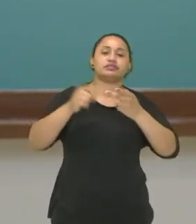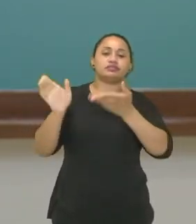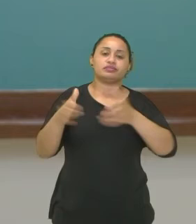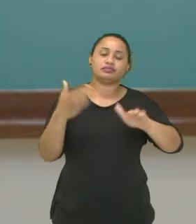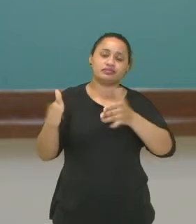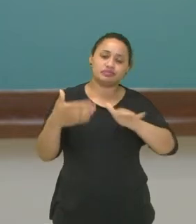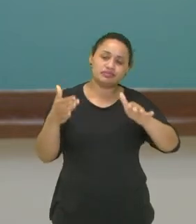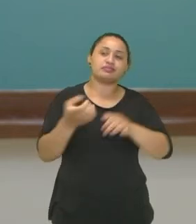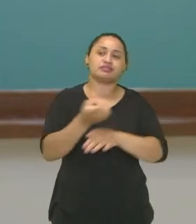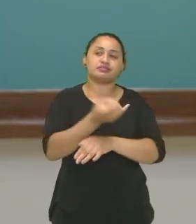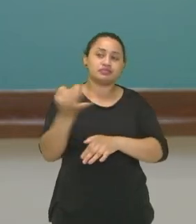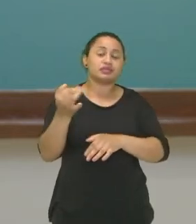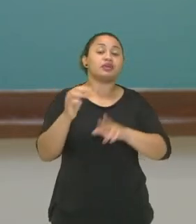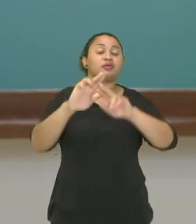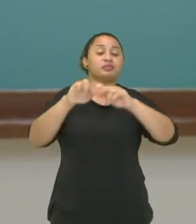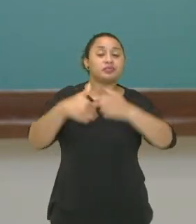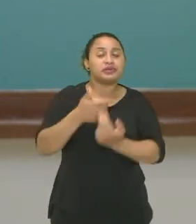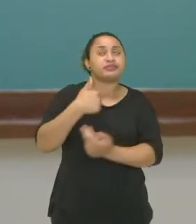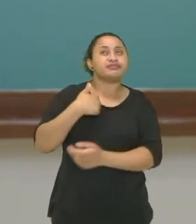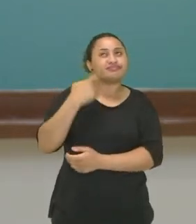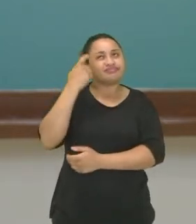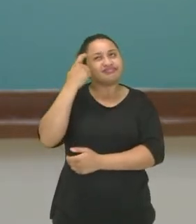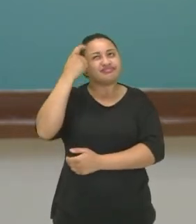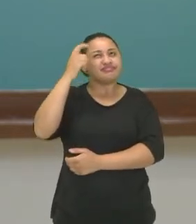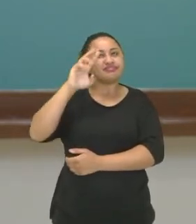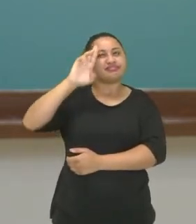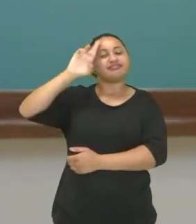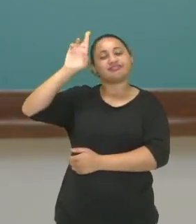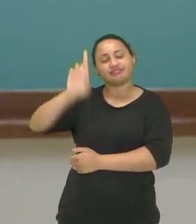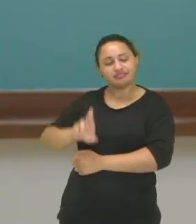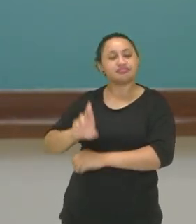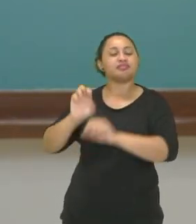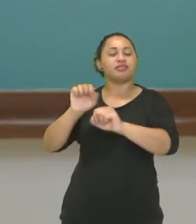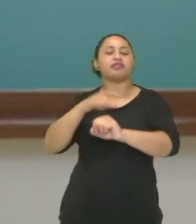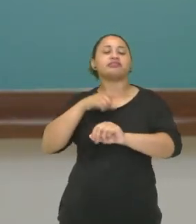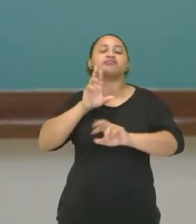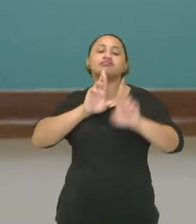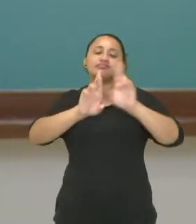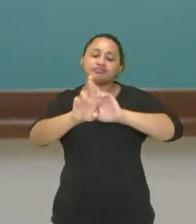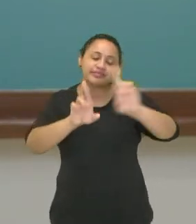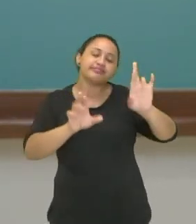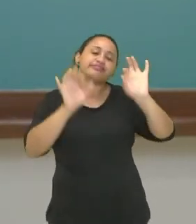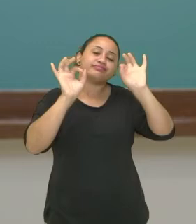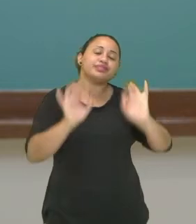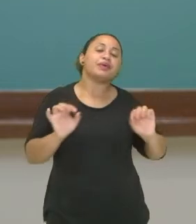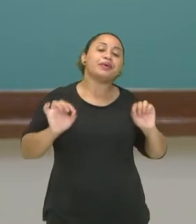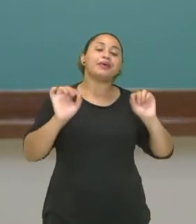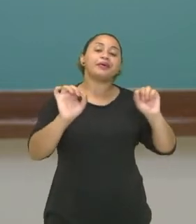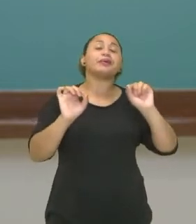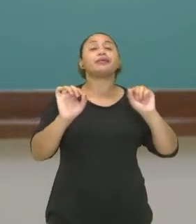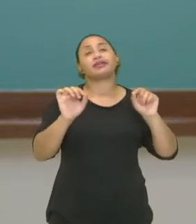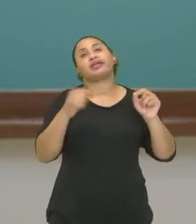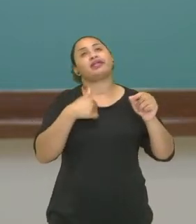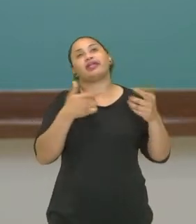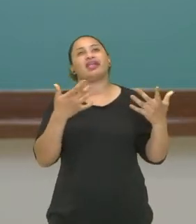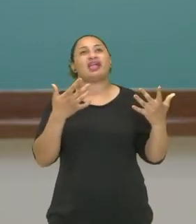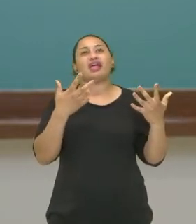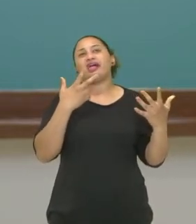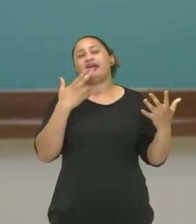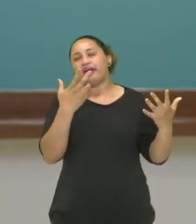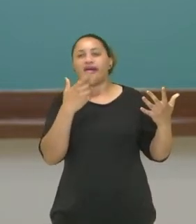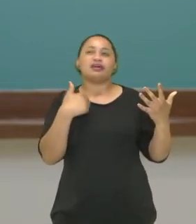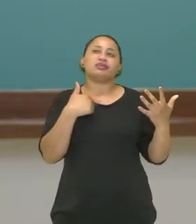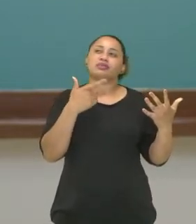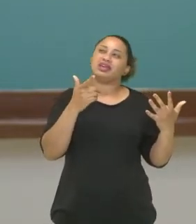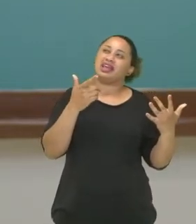isso a ideia da razão. A razão que pode dar respostas mais seguras do que as superstições, do que o senso comum.